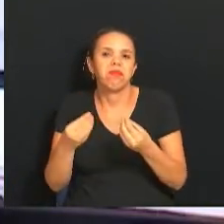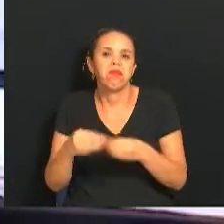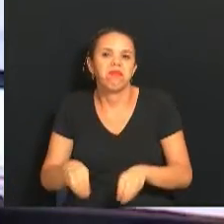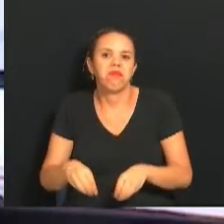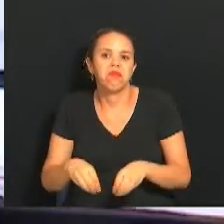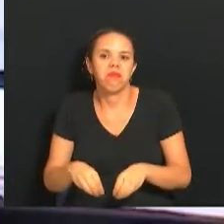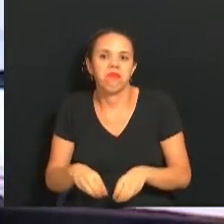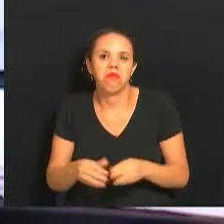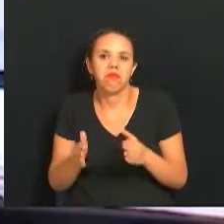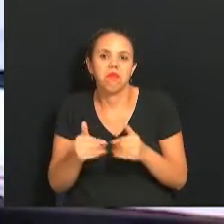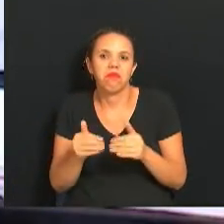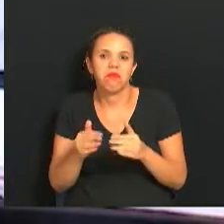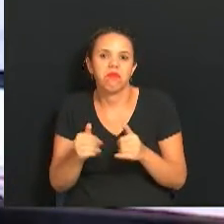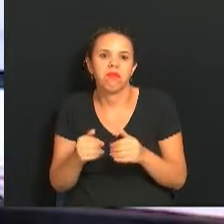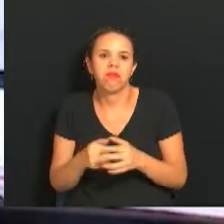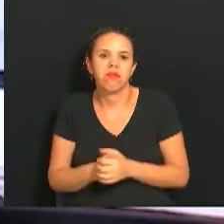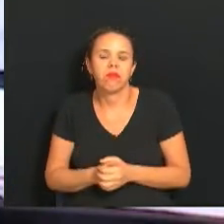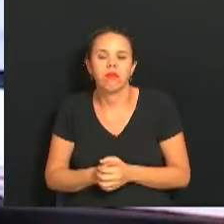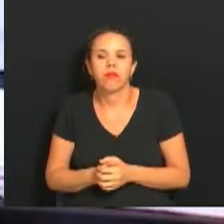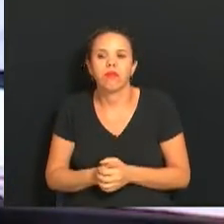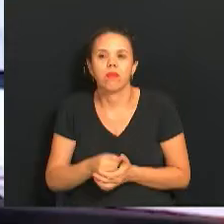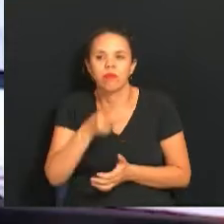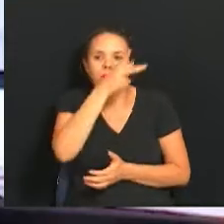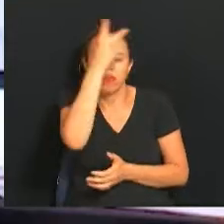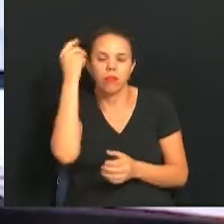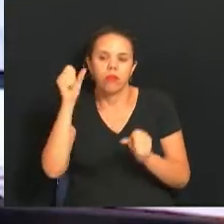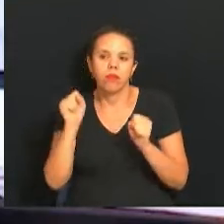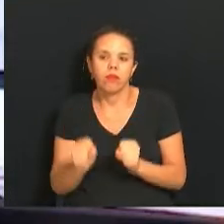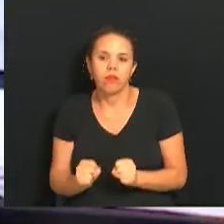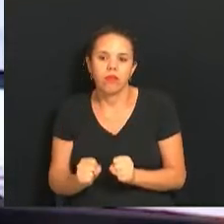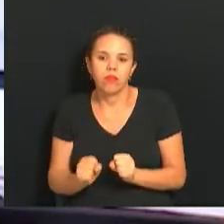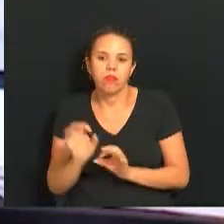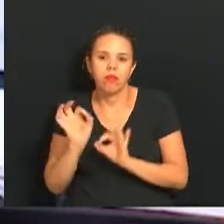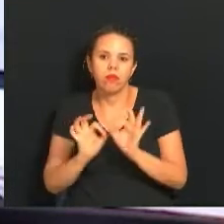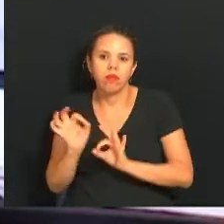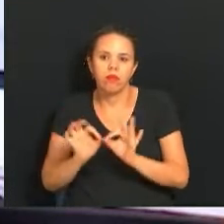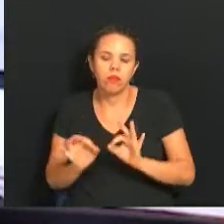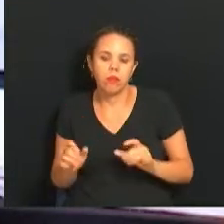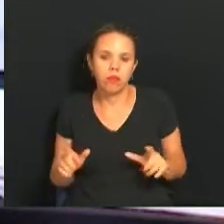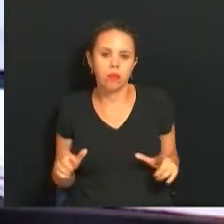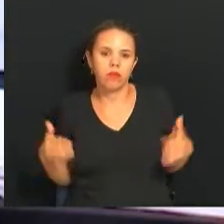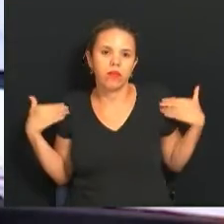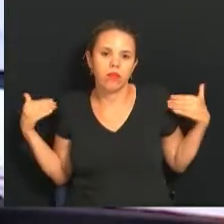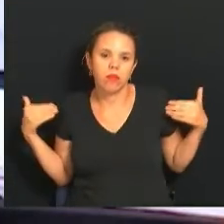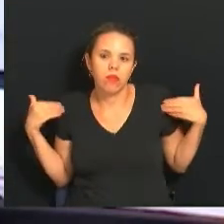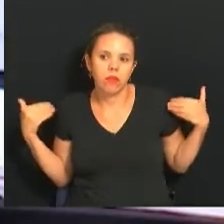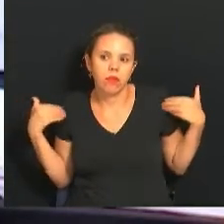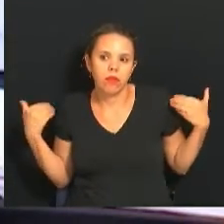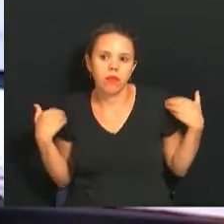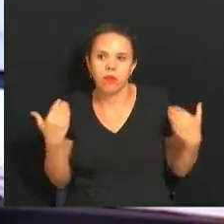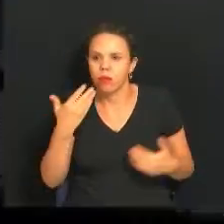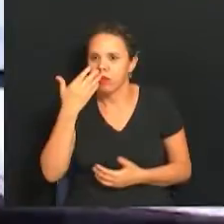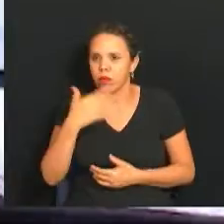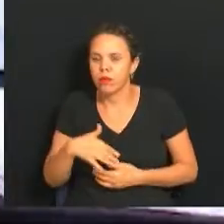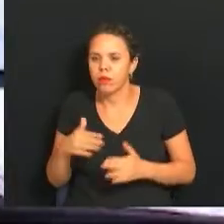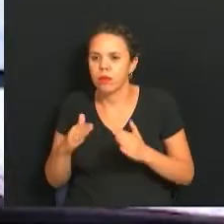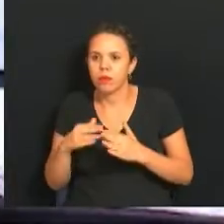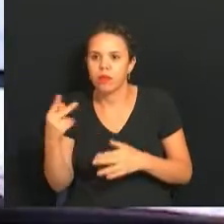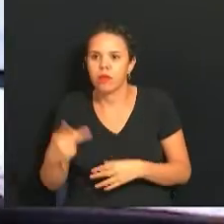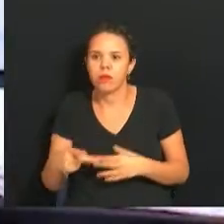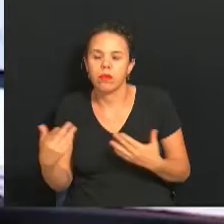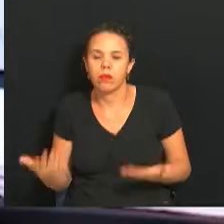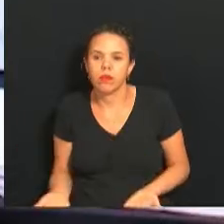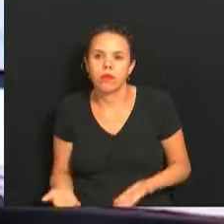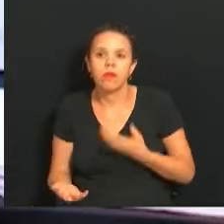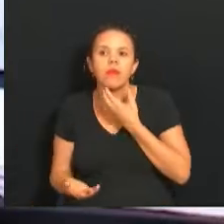eles solicitaram, inclusive, que a prefeitura pudesse ali organizar um espaço de lazer para as crianças que residem ali. E aí,